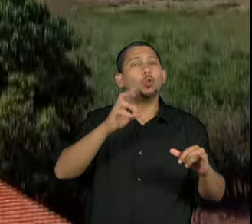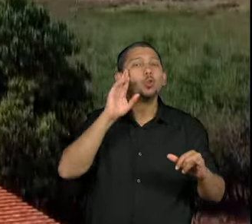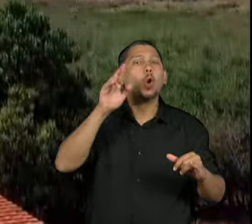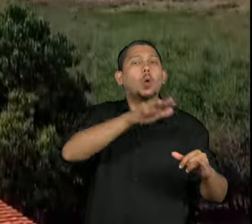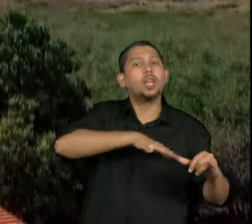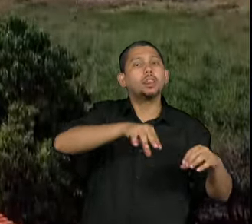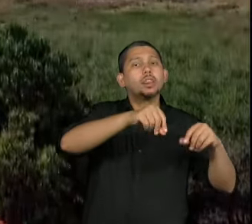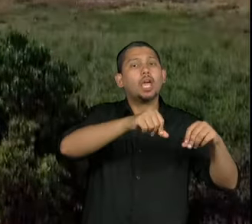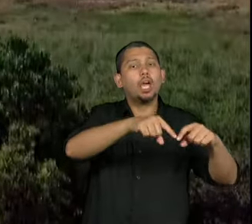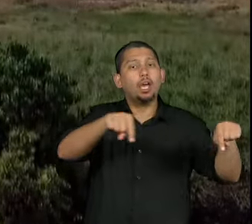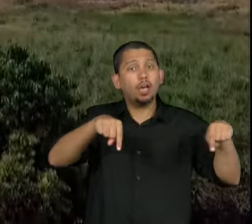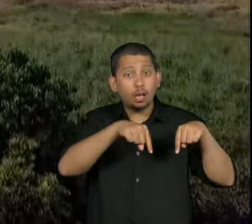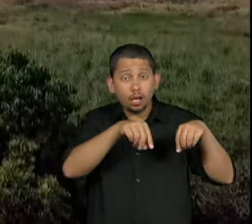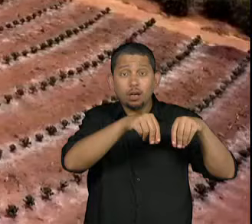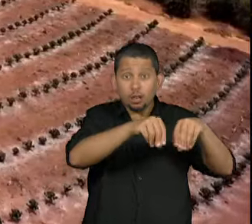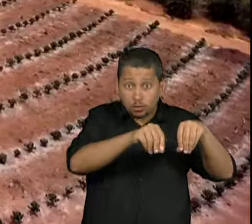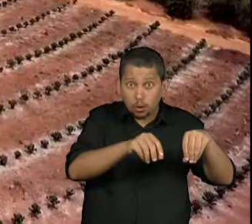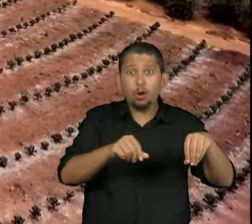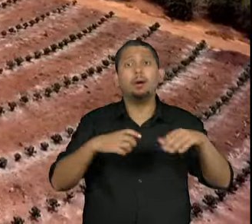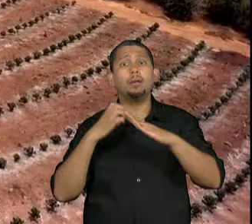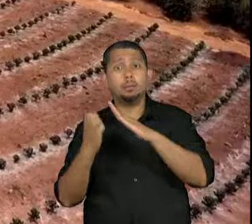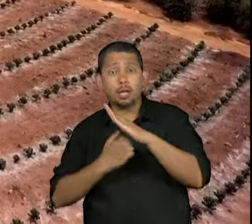do crédito de baixo custo,